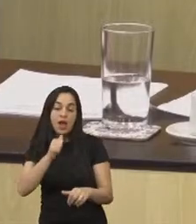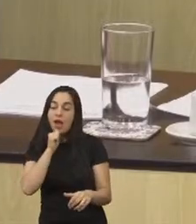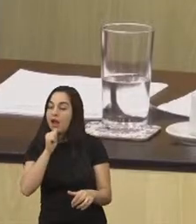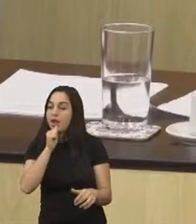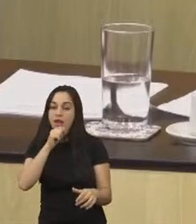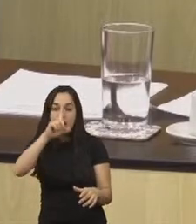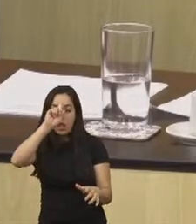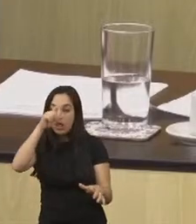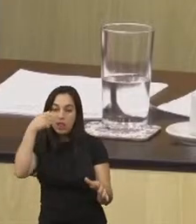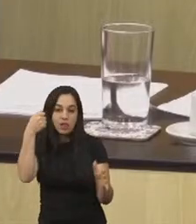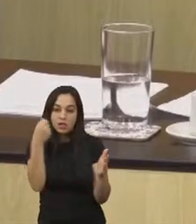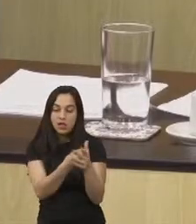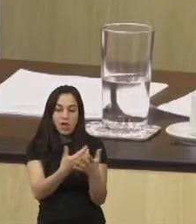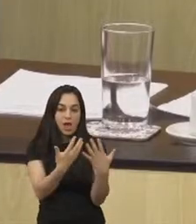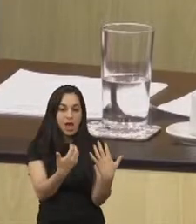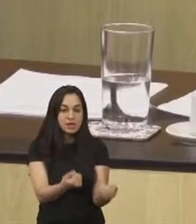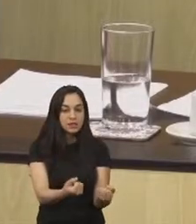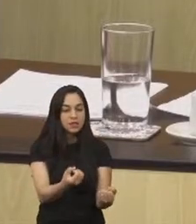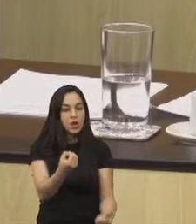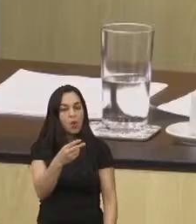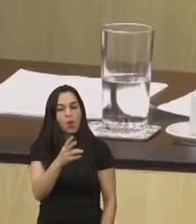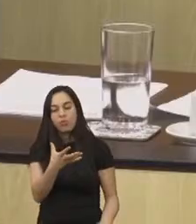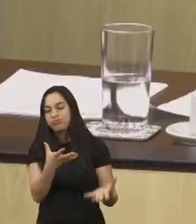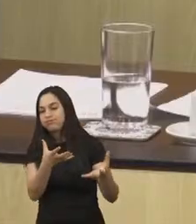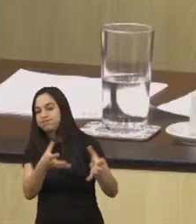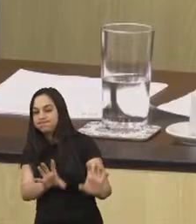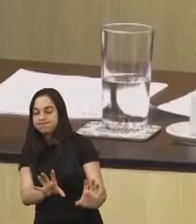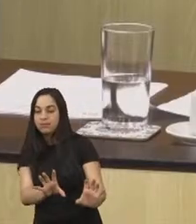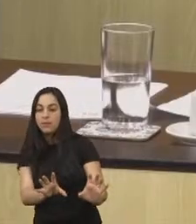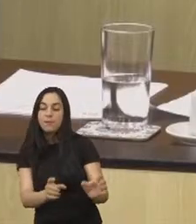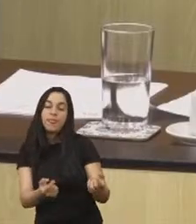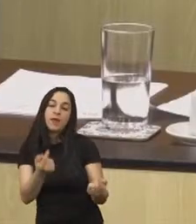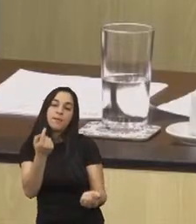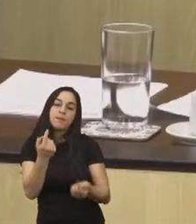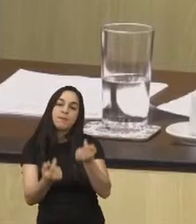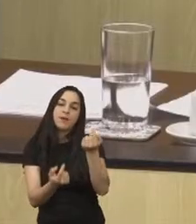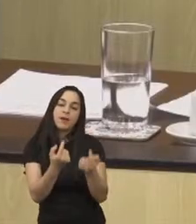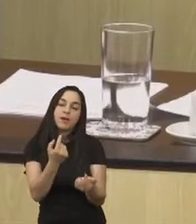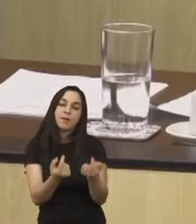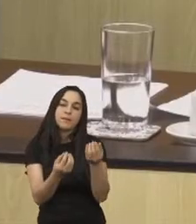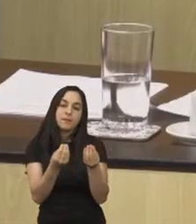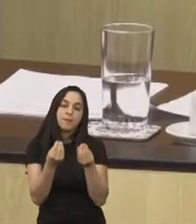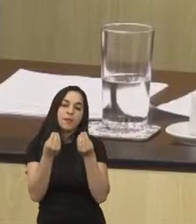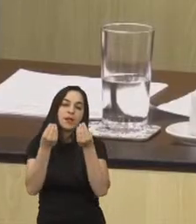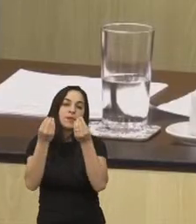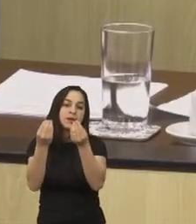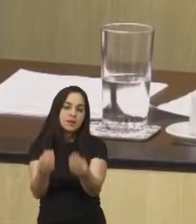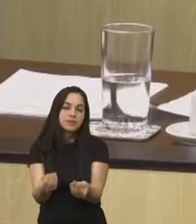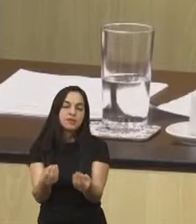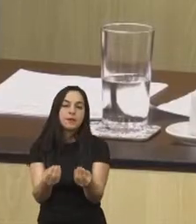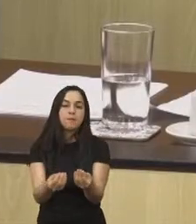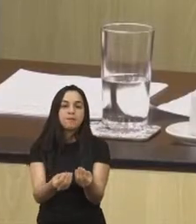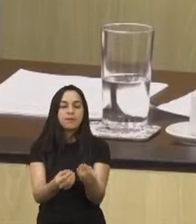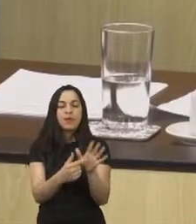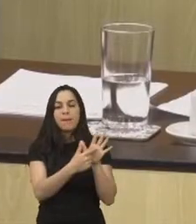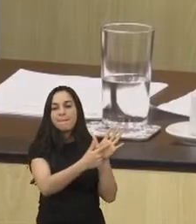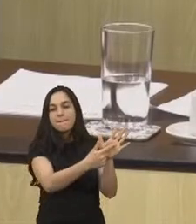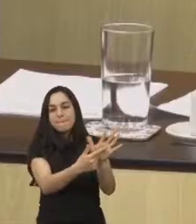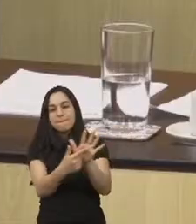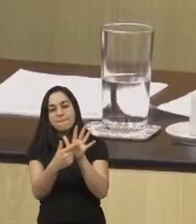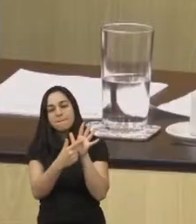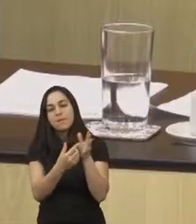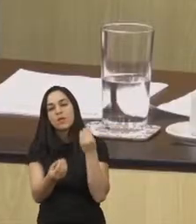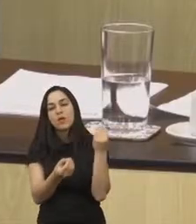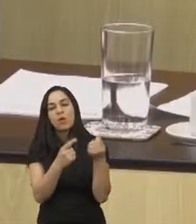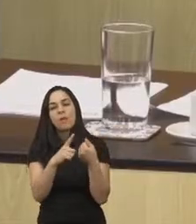recusa. 4. Para quais doações o município realizou o reconhecimento público dos doadores, conforme o